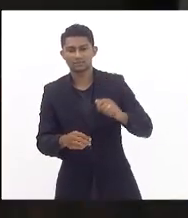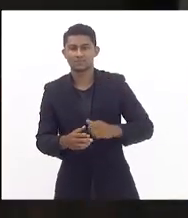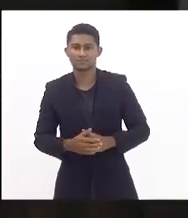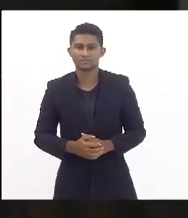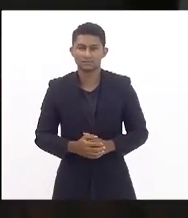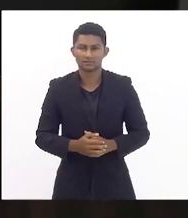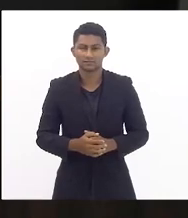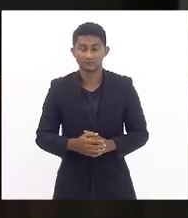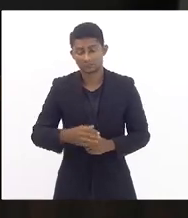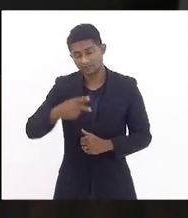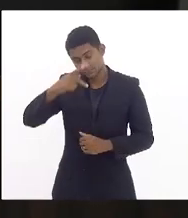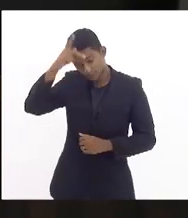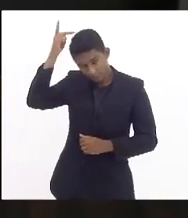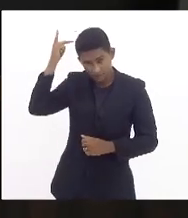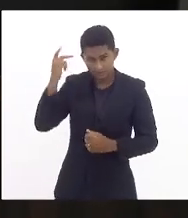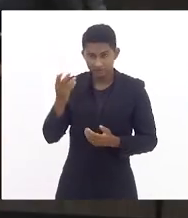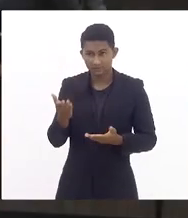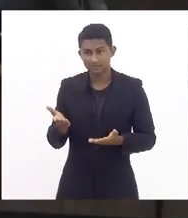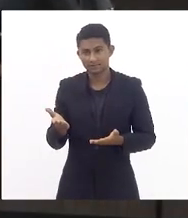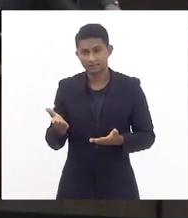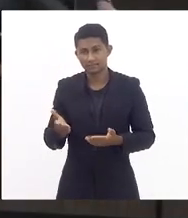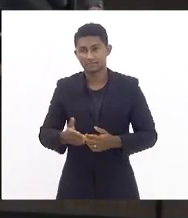Nosso Luiz Paulo de Casanova.